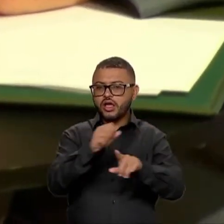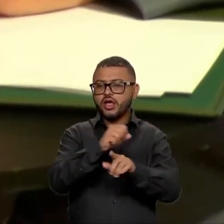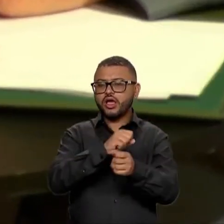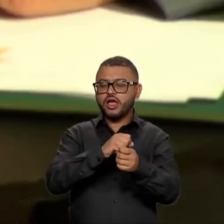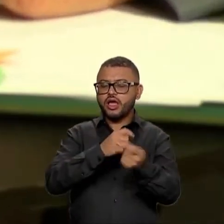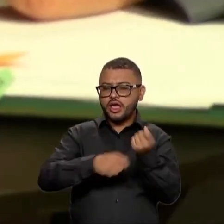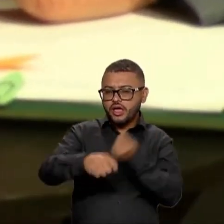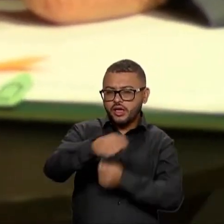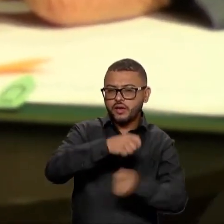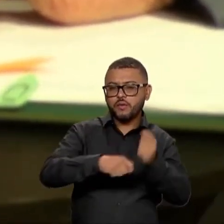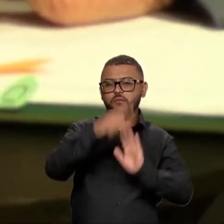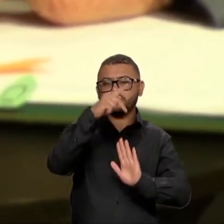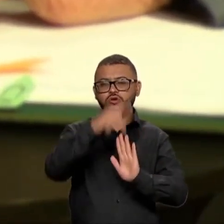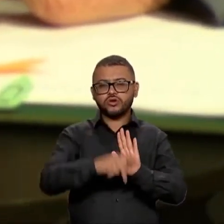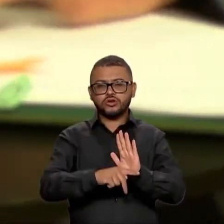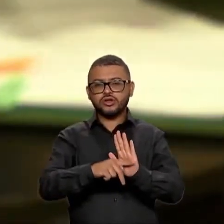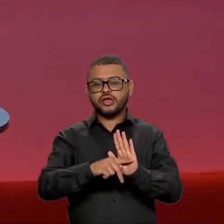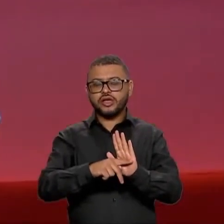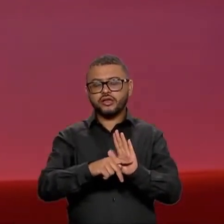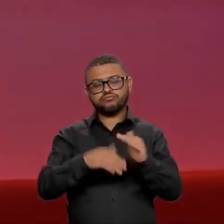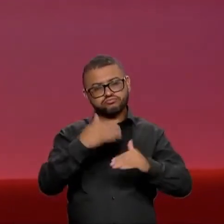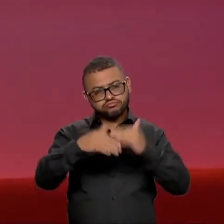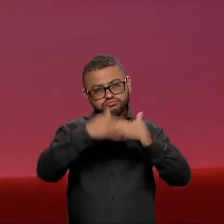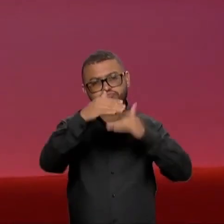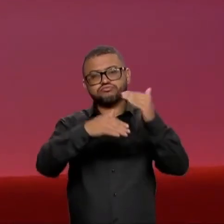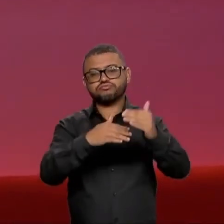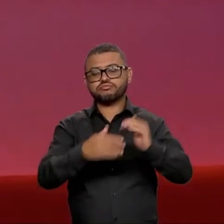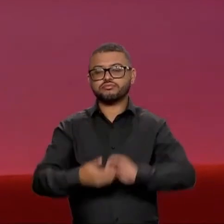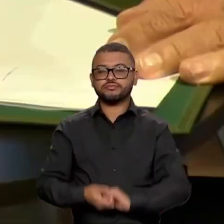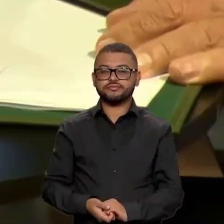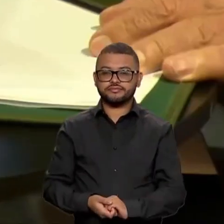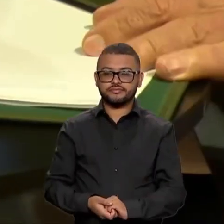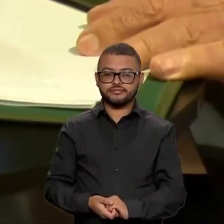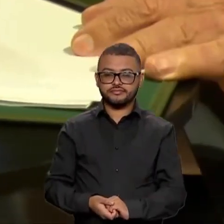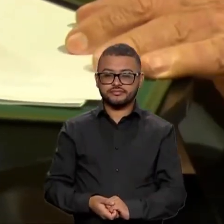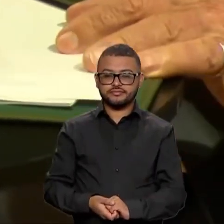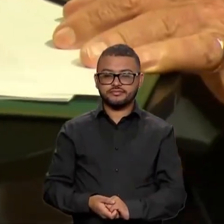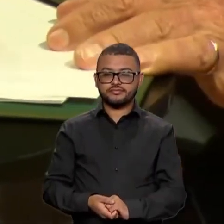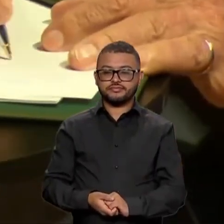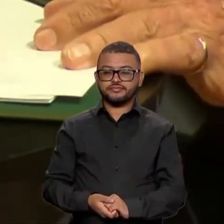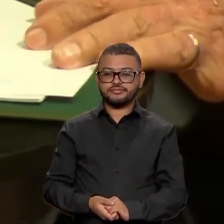Socioeconômica do Programa de Aceleração do Crescimento.